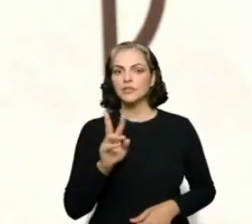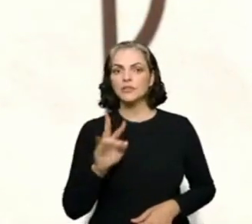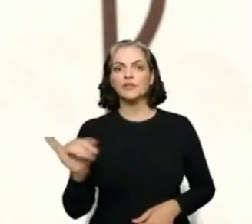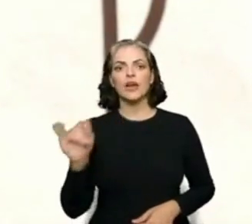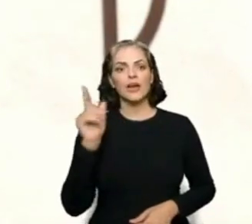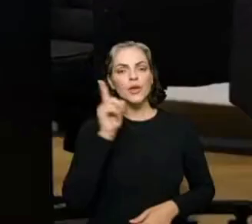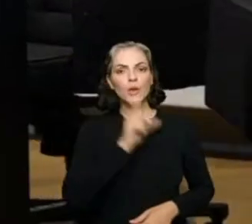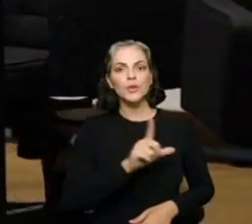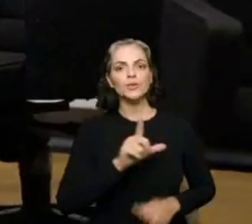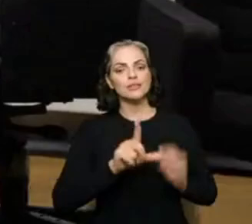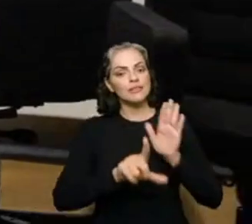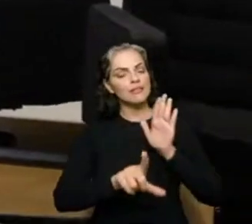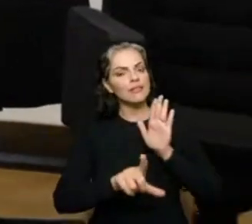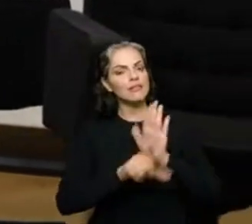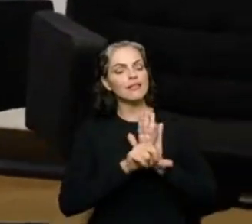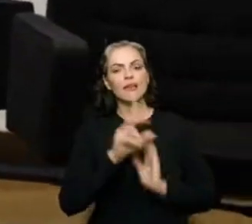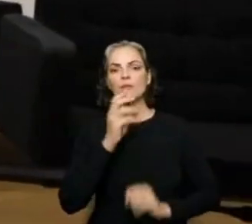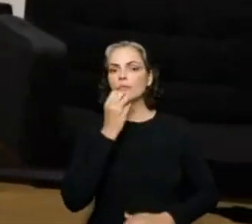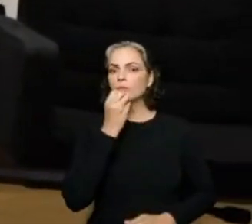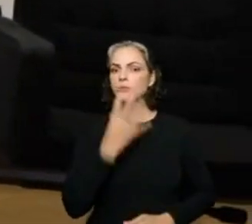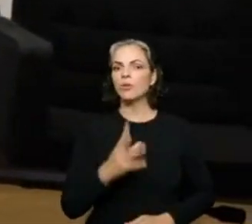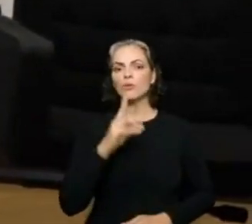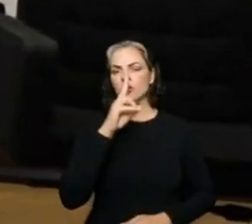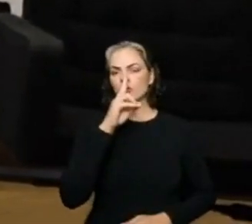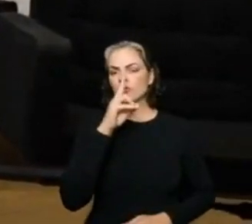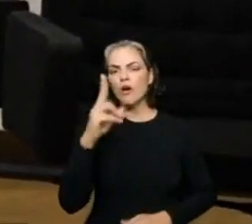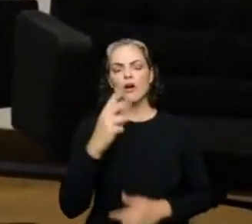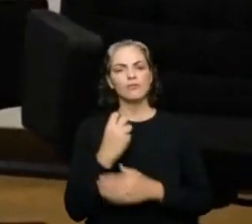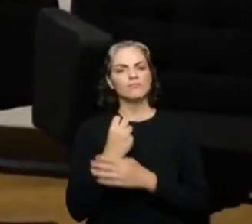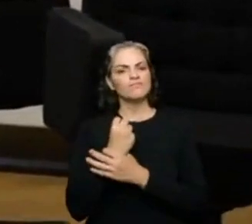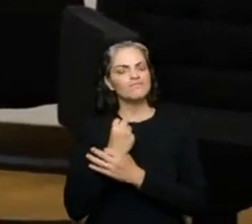importante no nosso país. É que nós temos uma legislação